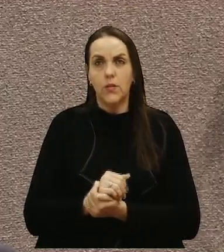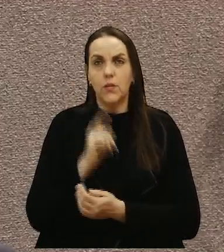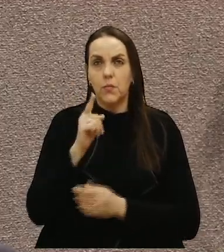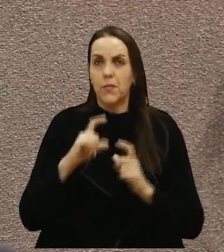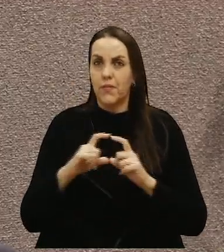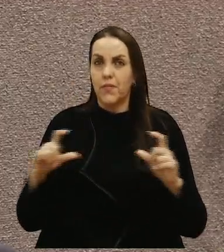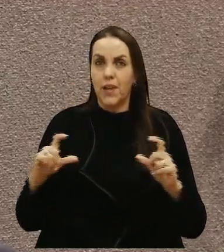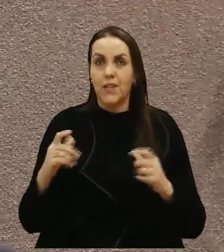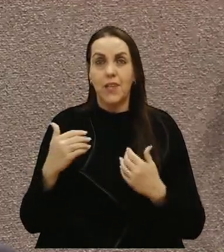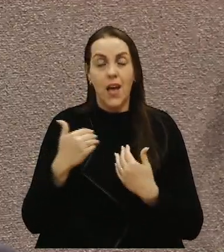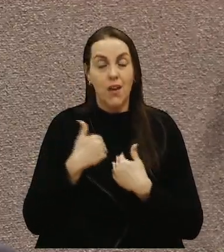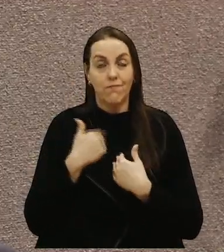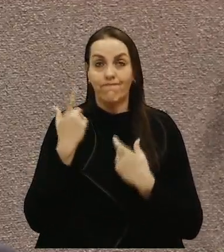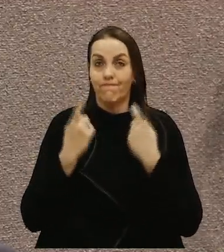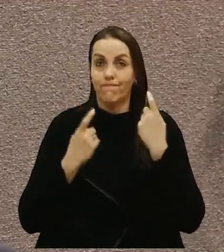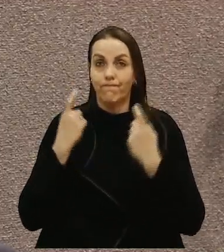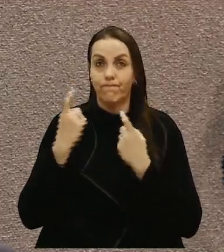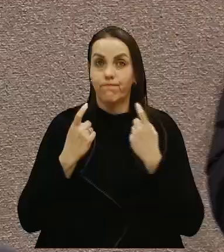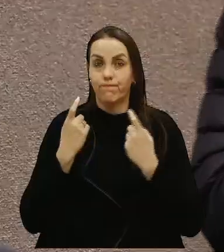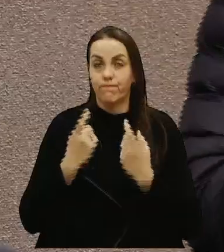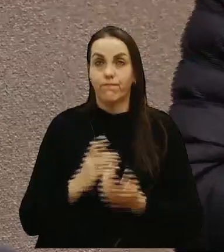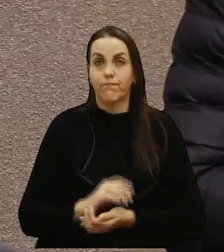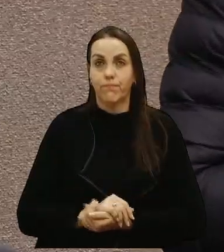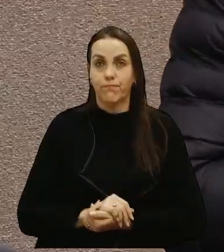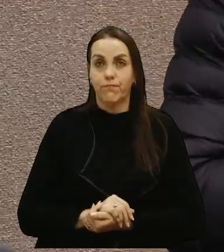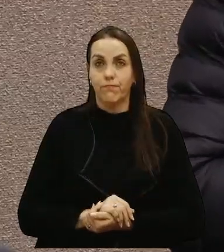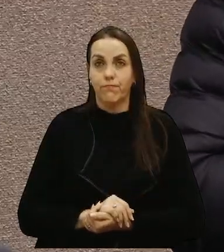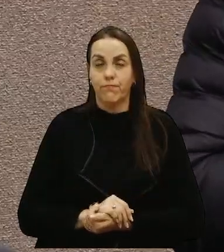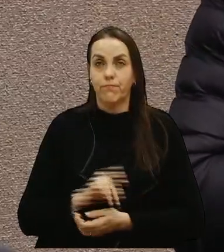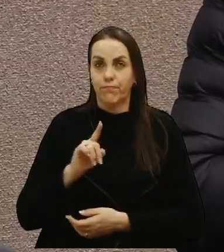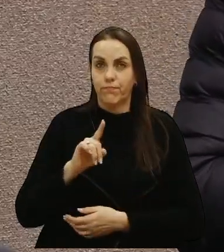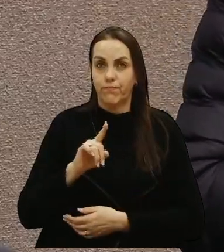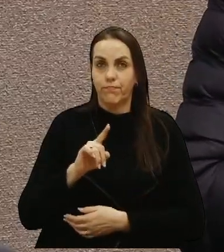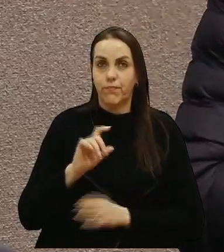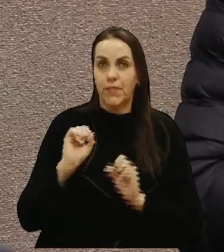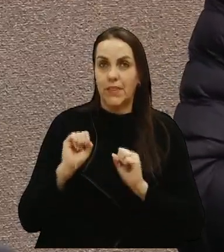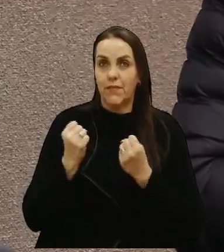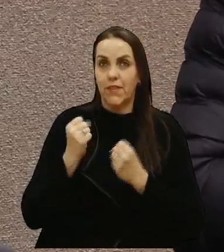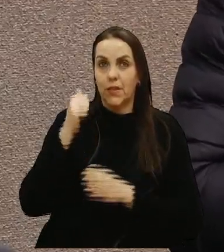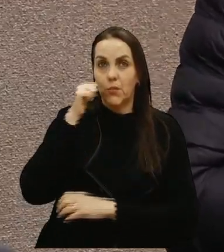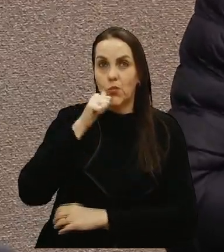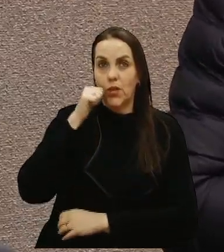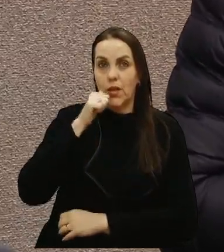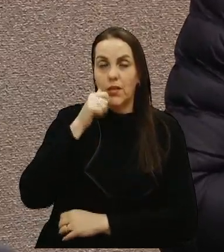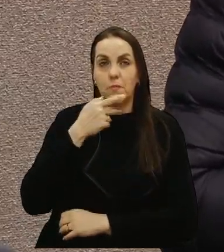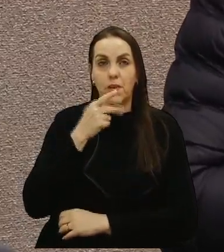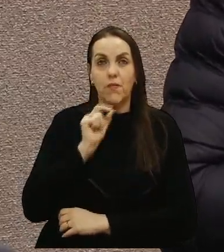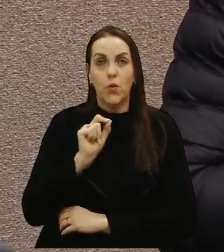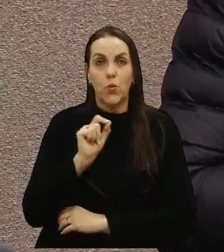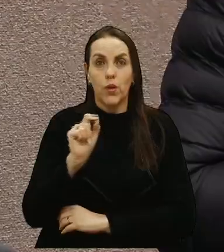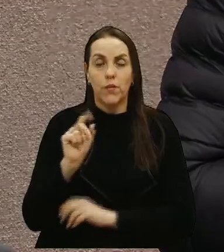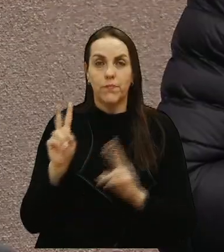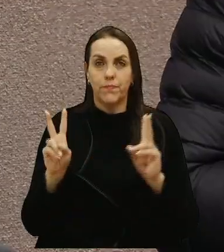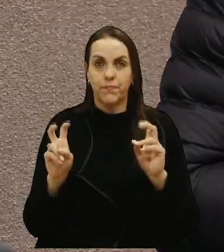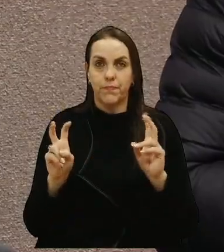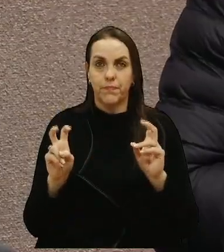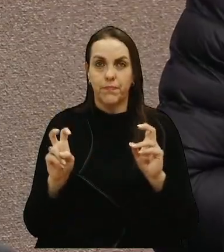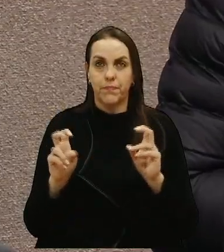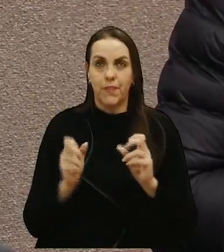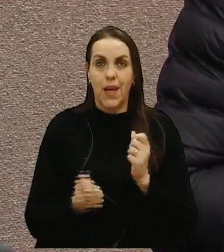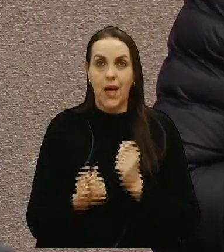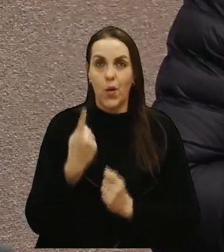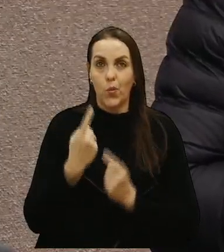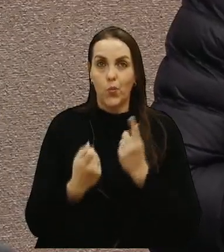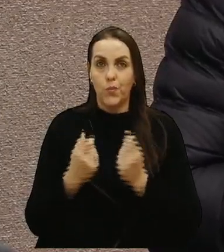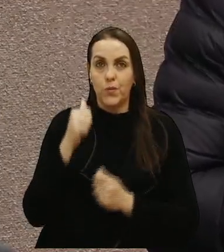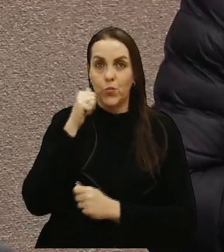aqui agora que me deixou muito preocupado. A senhora diz defender as mulheres, mas a senhora falou o seguinte, abre aspas, que algumas